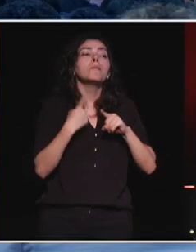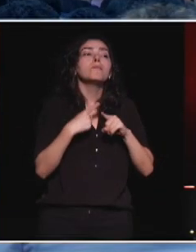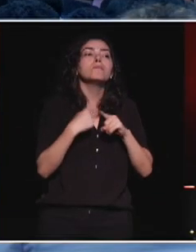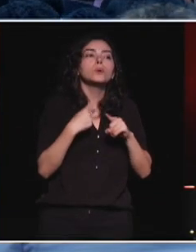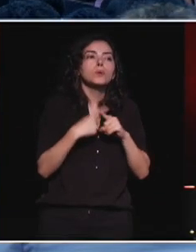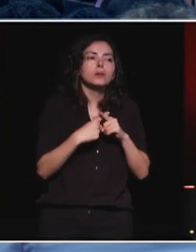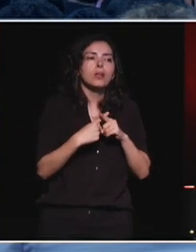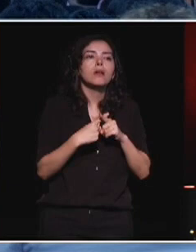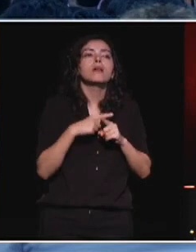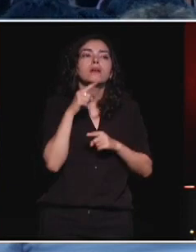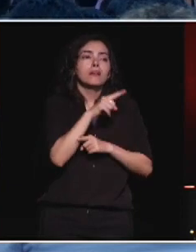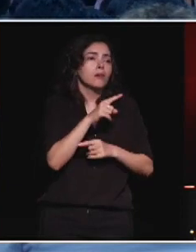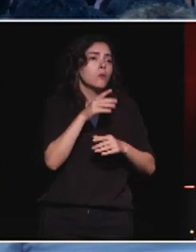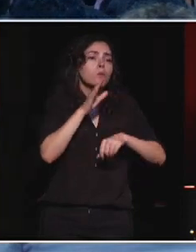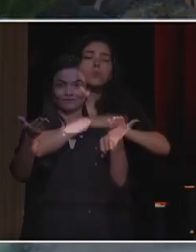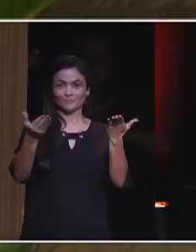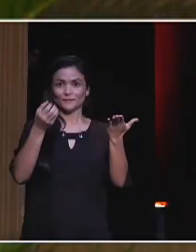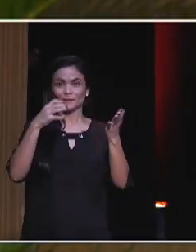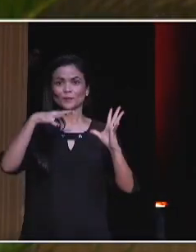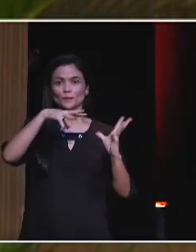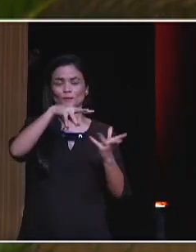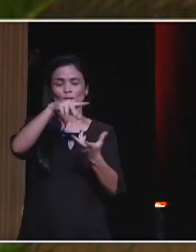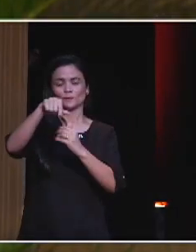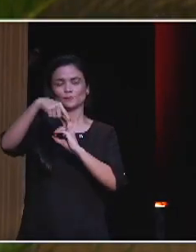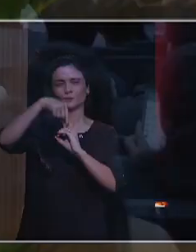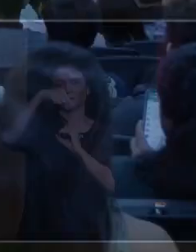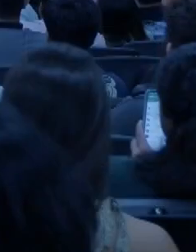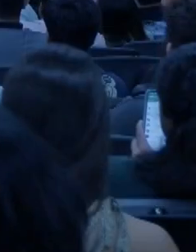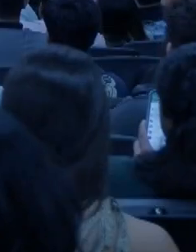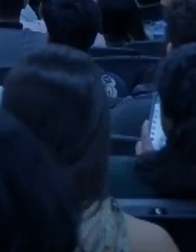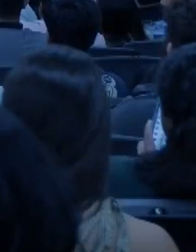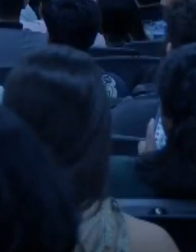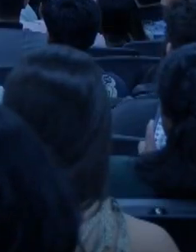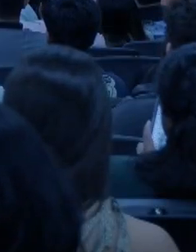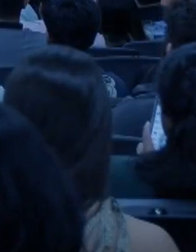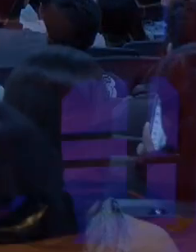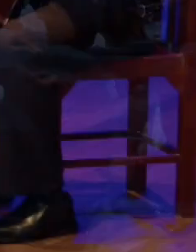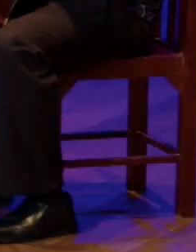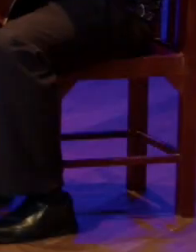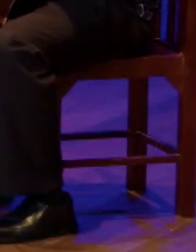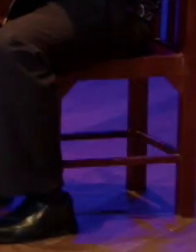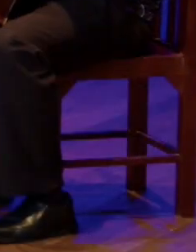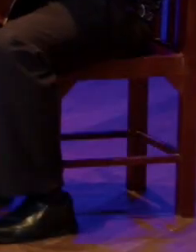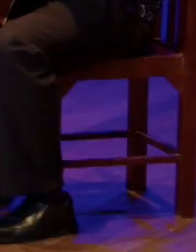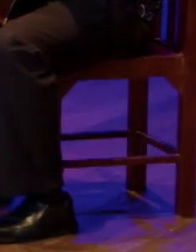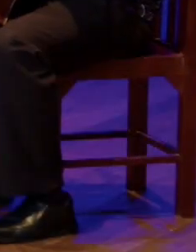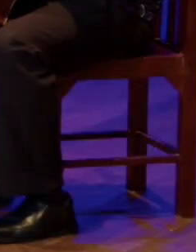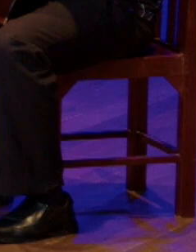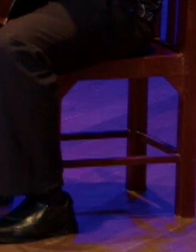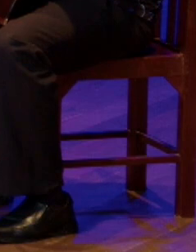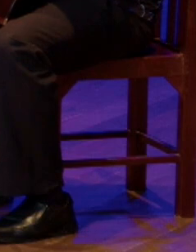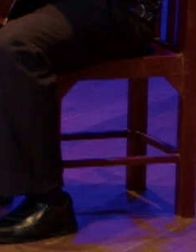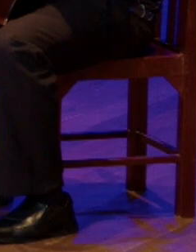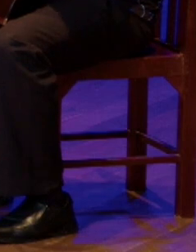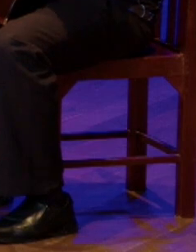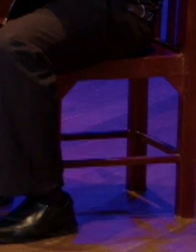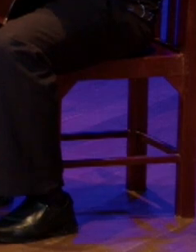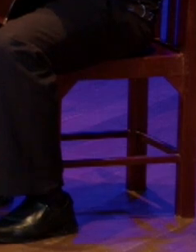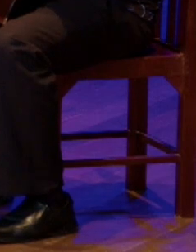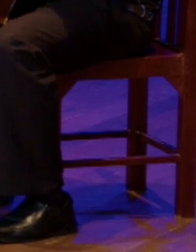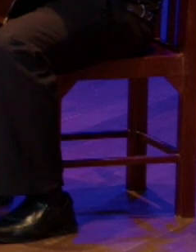de humanidades da região Nordeste. A abertura do evento foi realizada no Teatro Celina Queiroz, na Universidade de